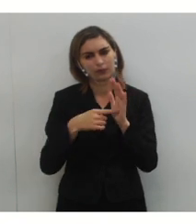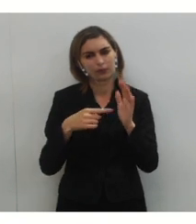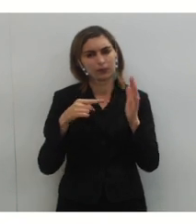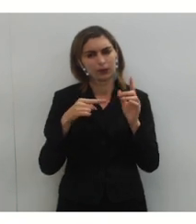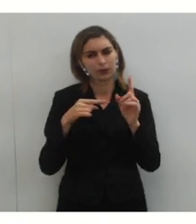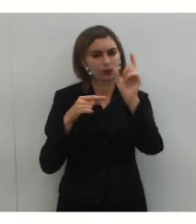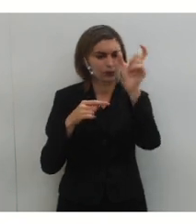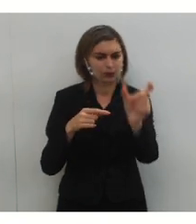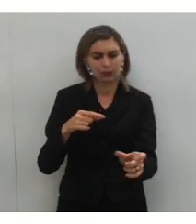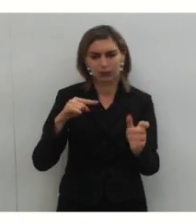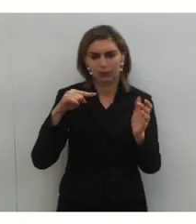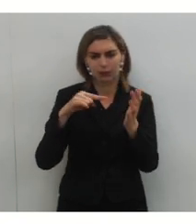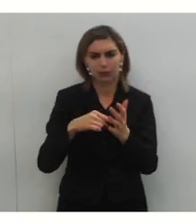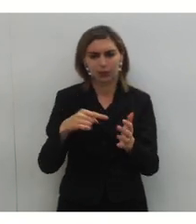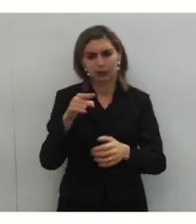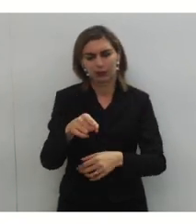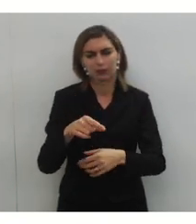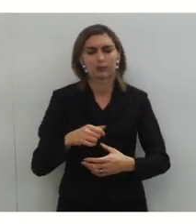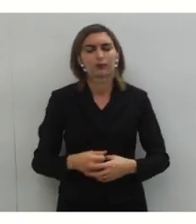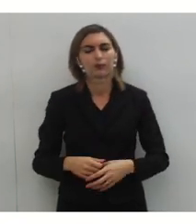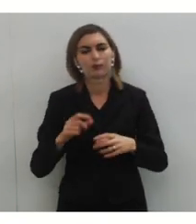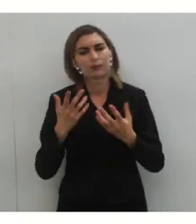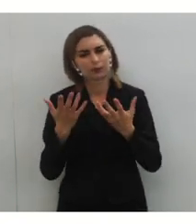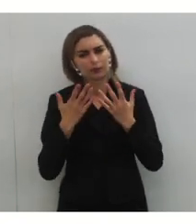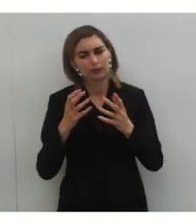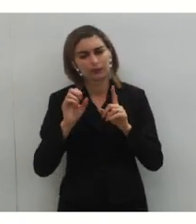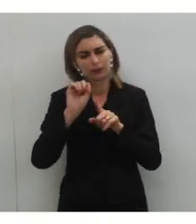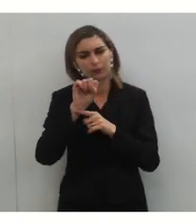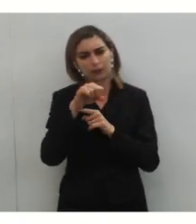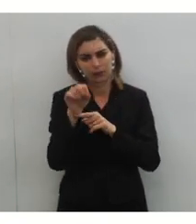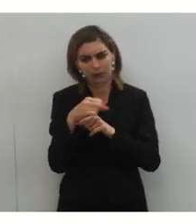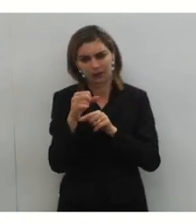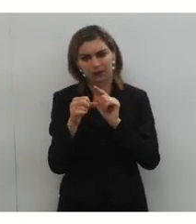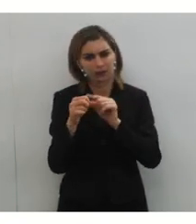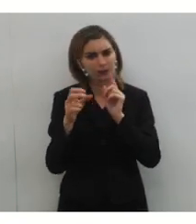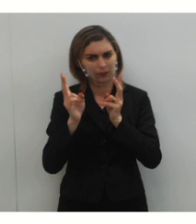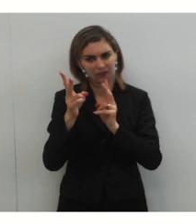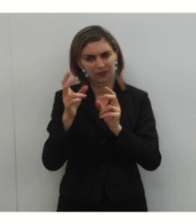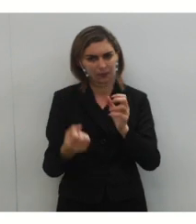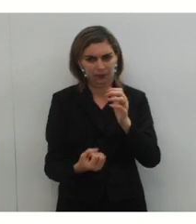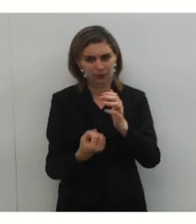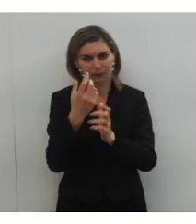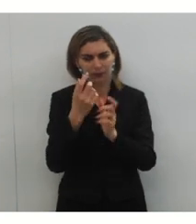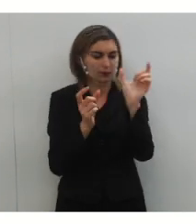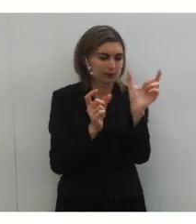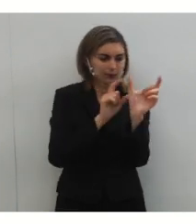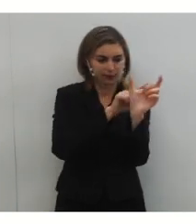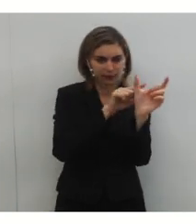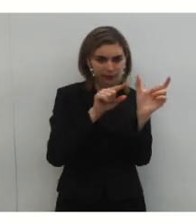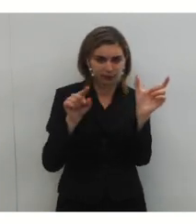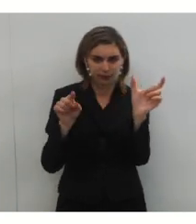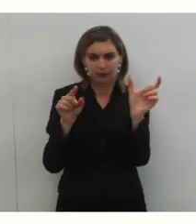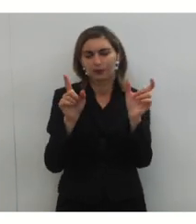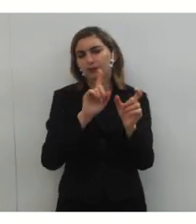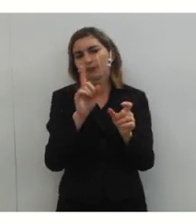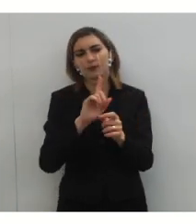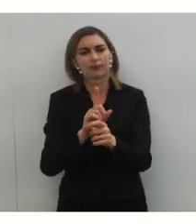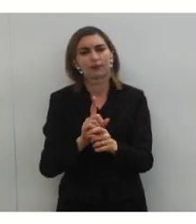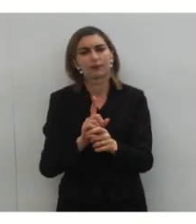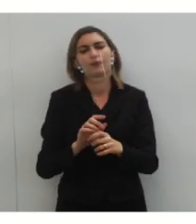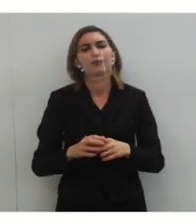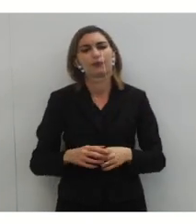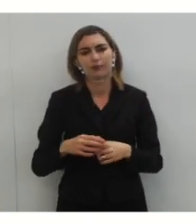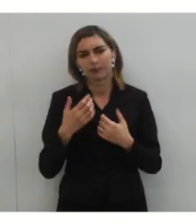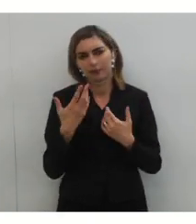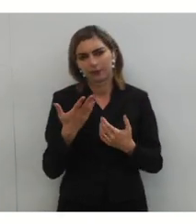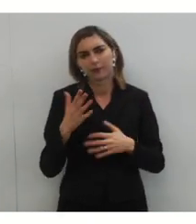tá? Mas, como nós veremos, o sujeito nem sempre aparece no início da oração, tá